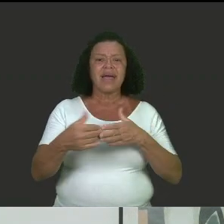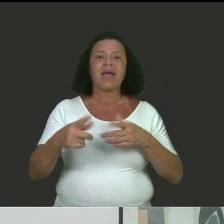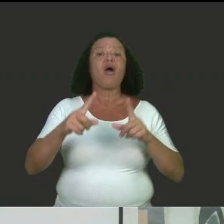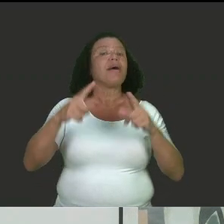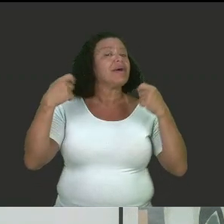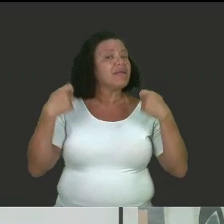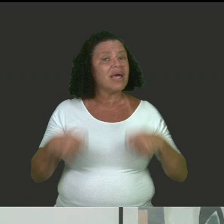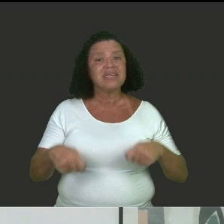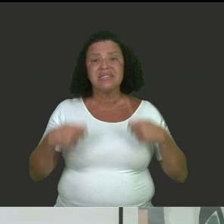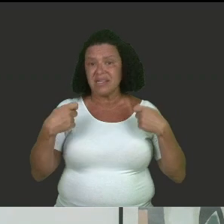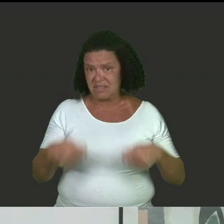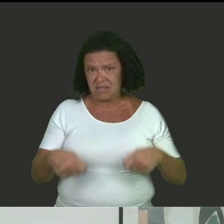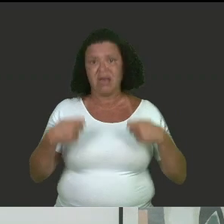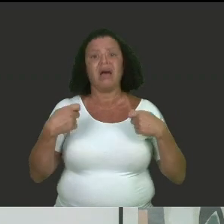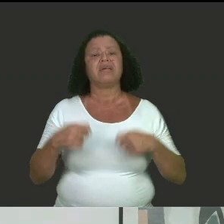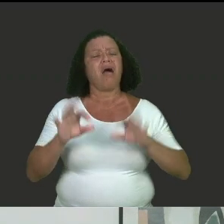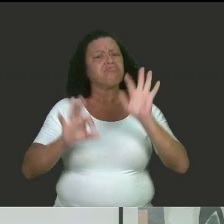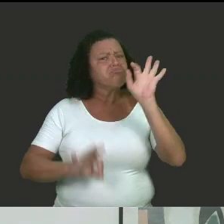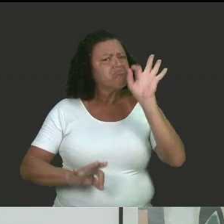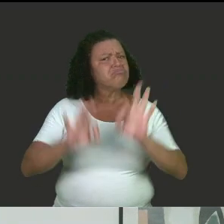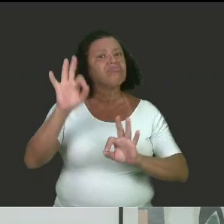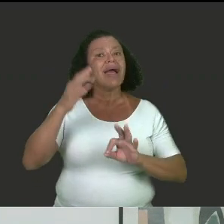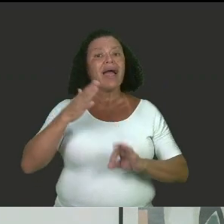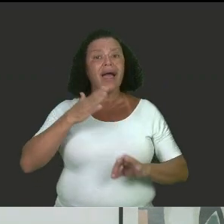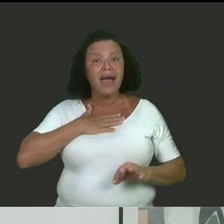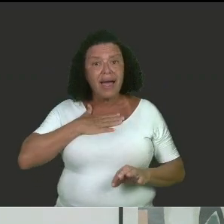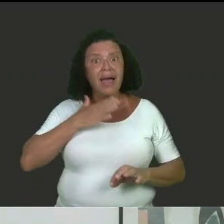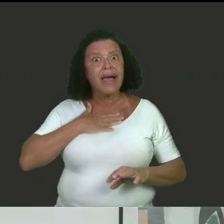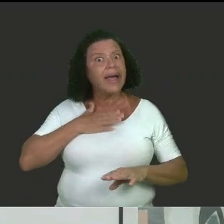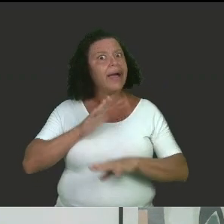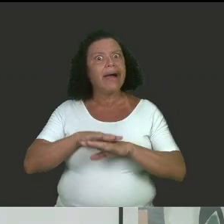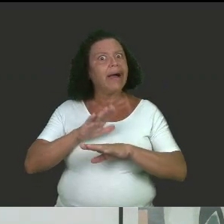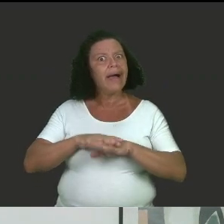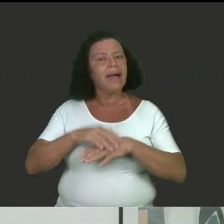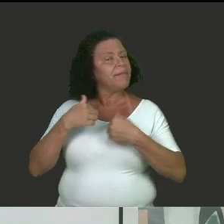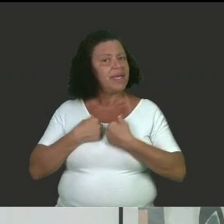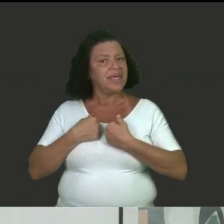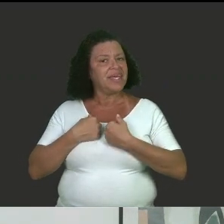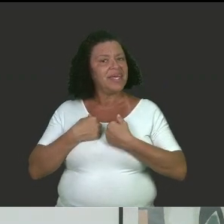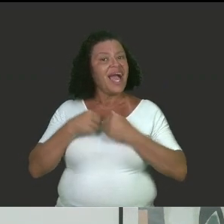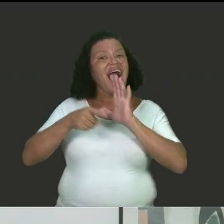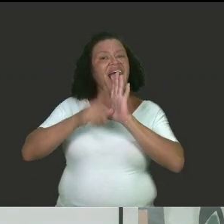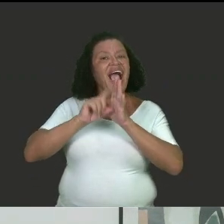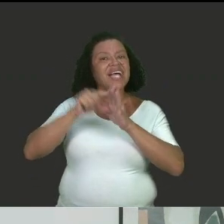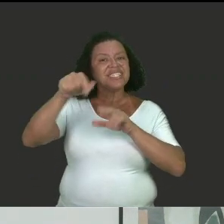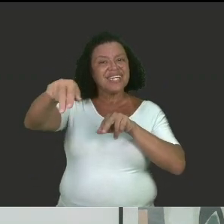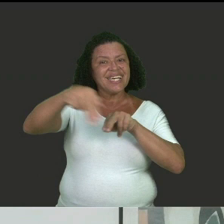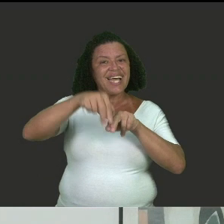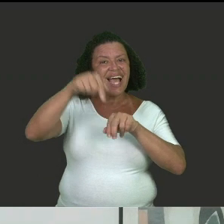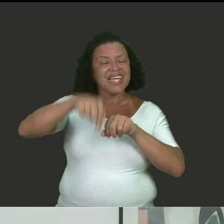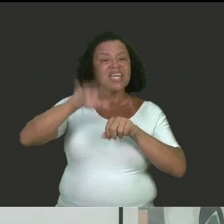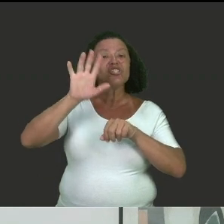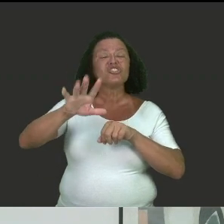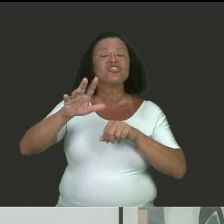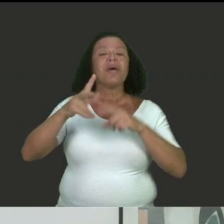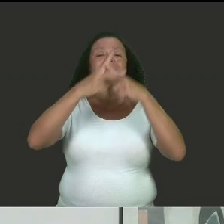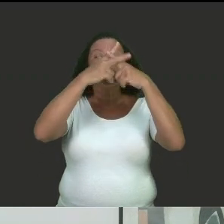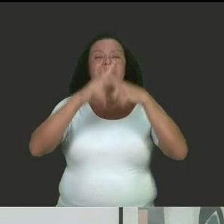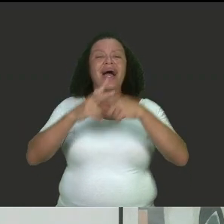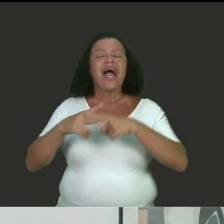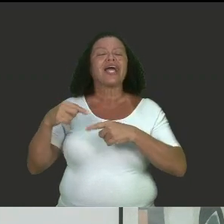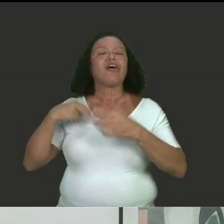necessidades elaboradas por nós próprios, a fim de repararmos as faltas